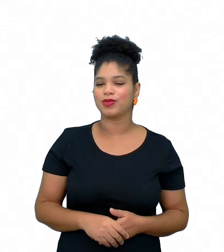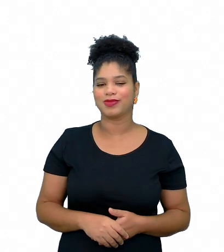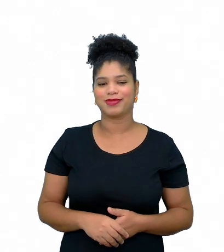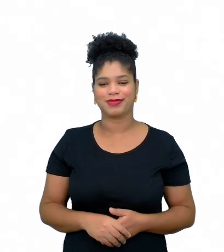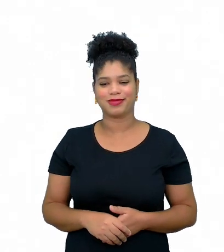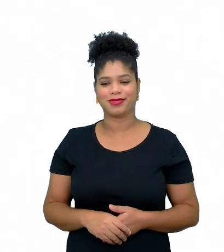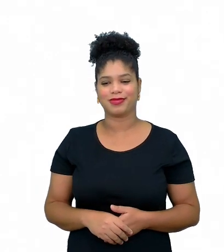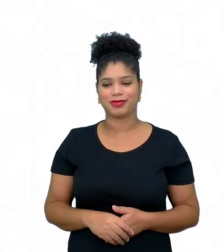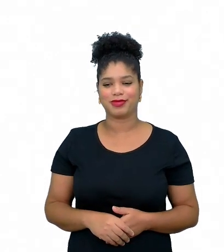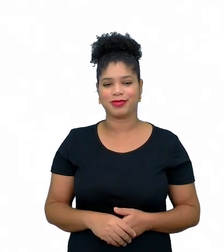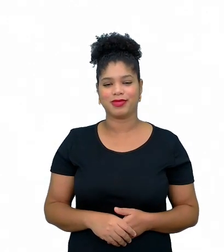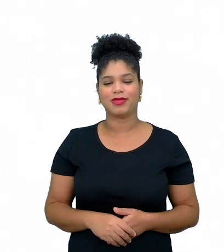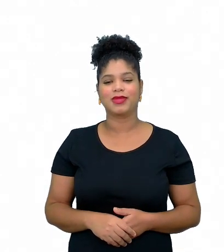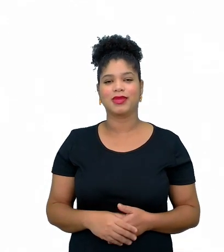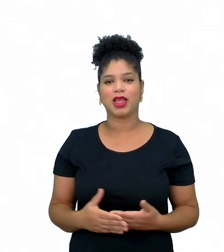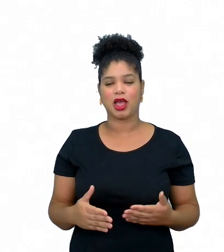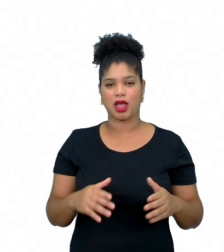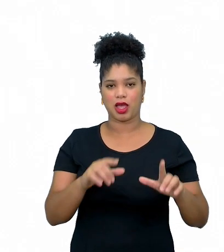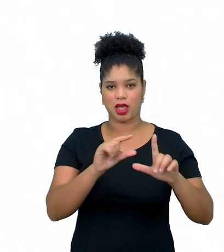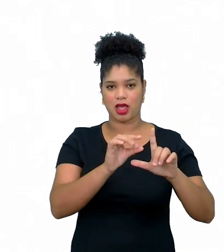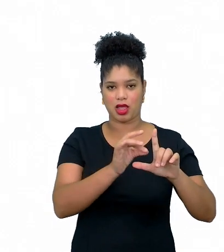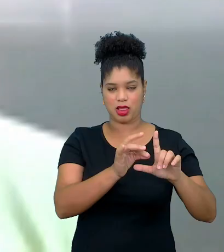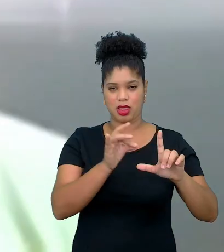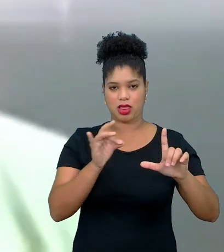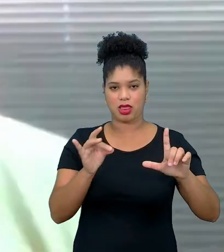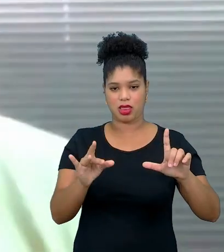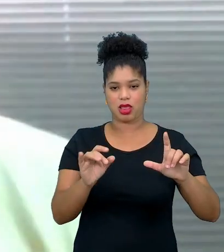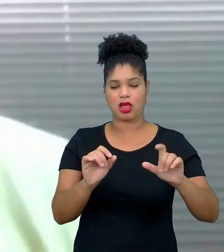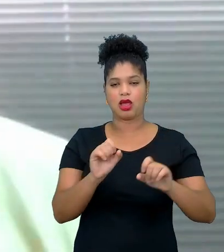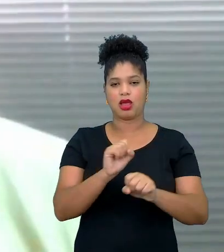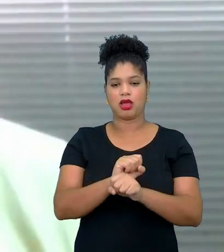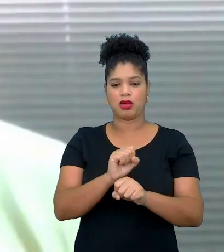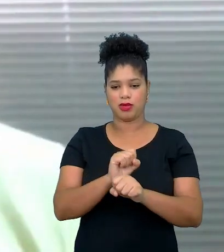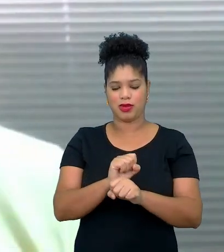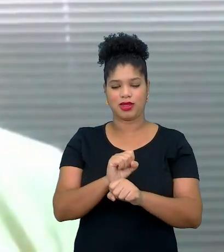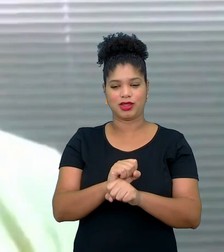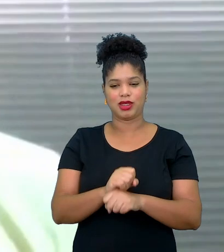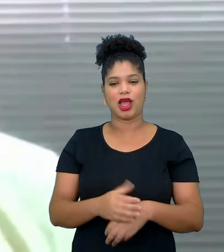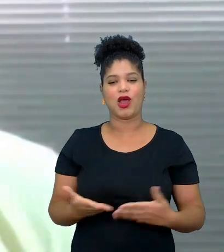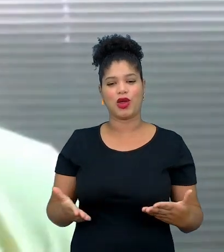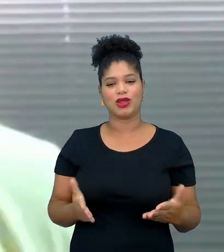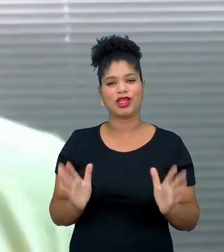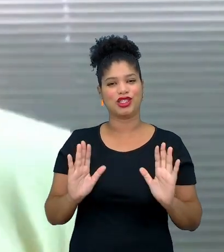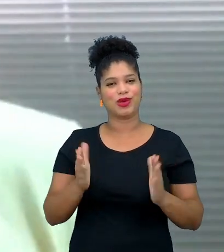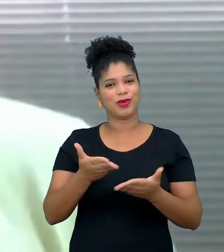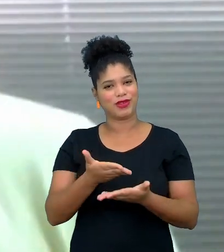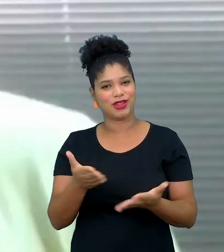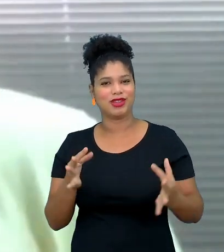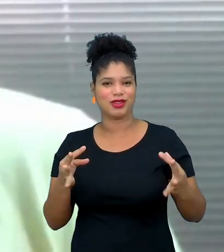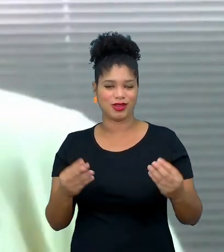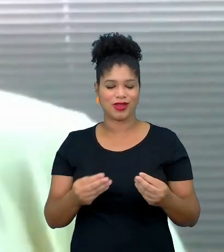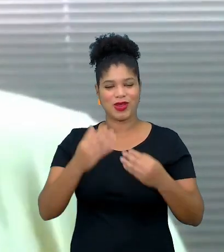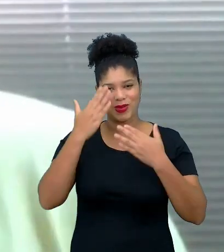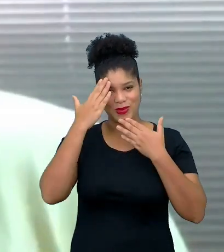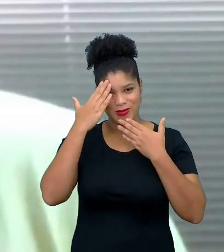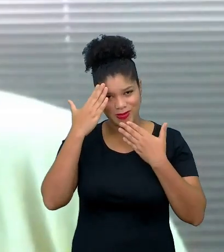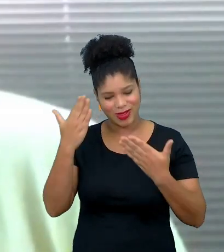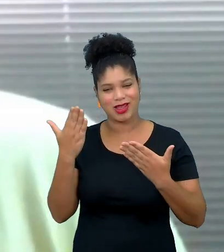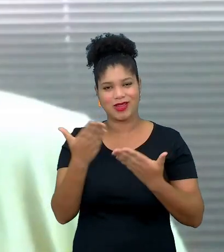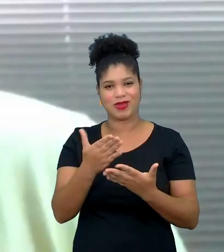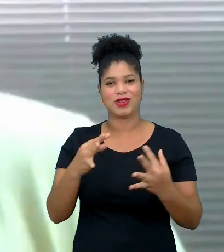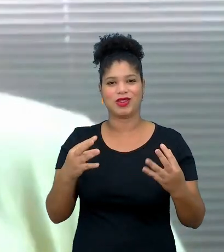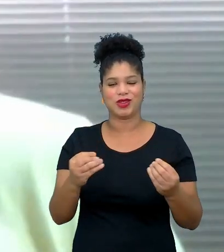Tudo bem? E vou interromper o meu compartilhamento para me despedir de vocês. Agradeço a presença